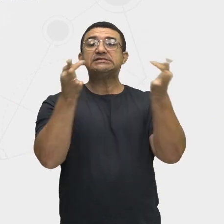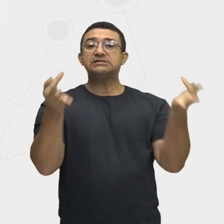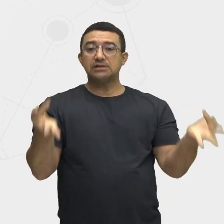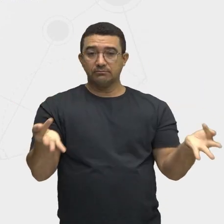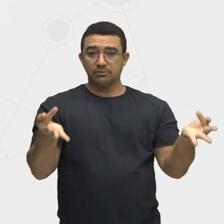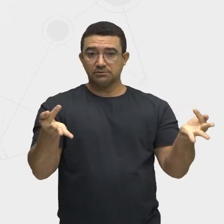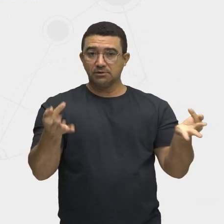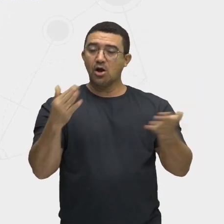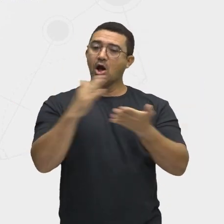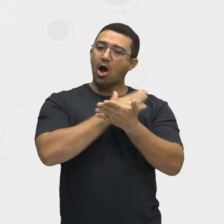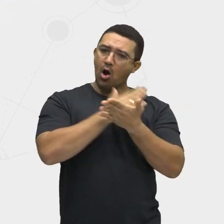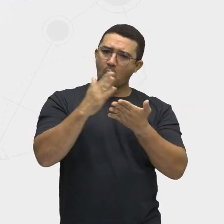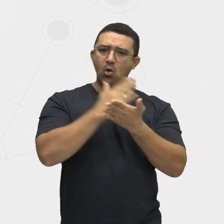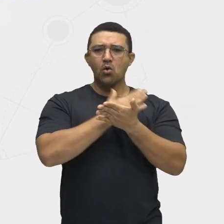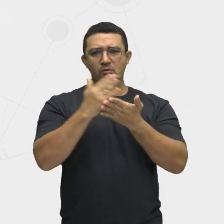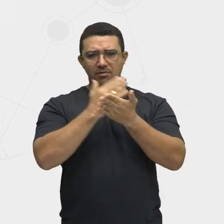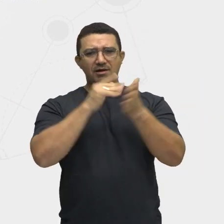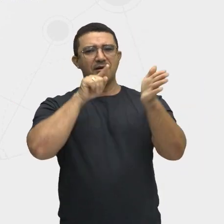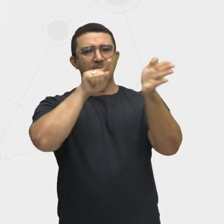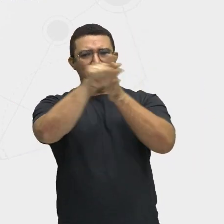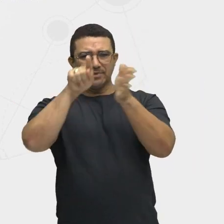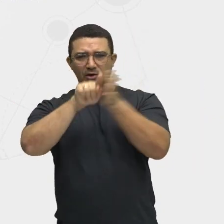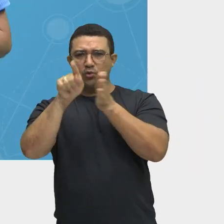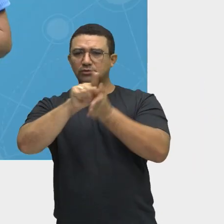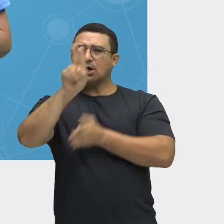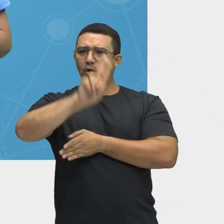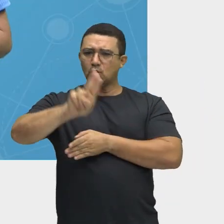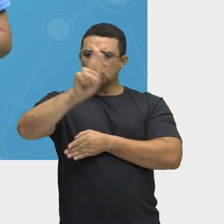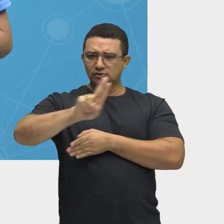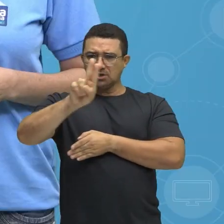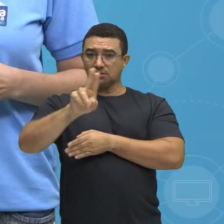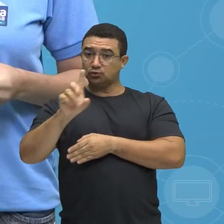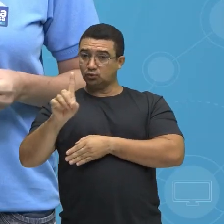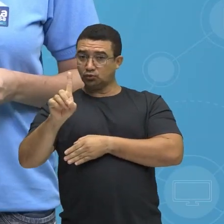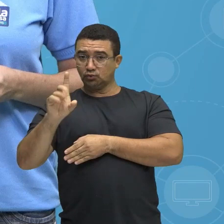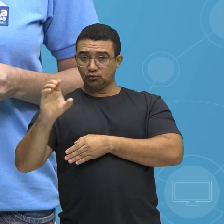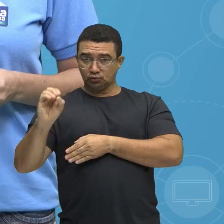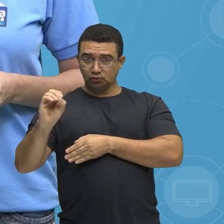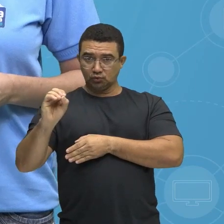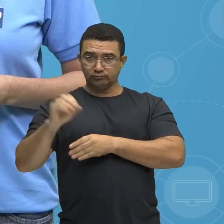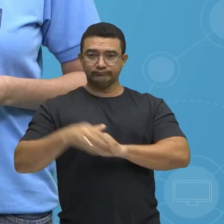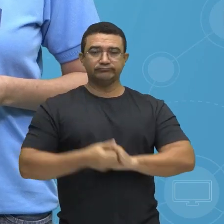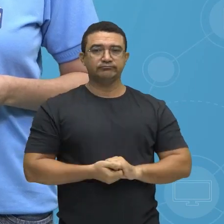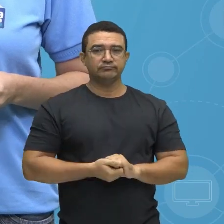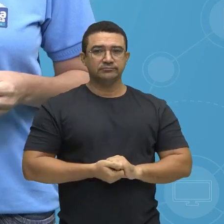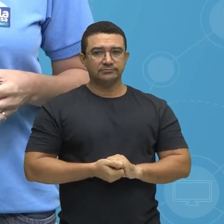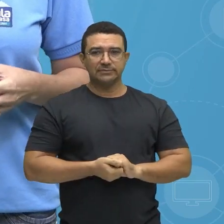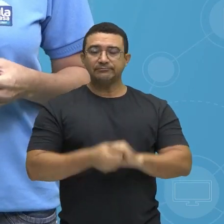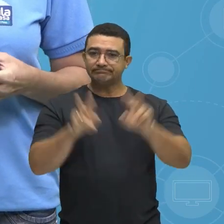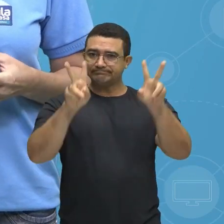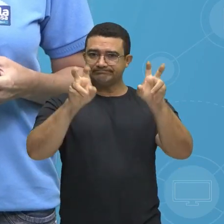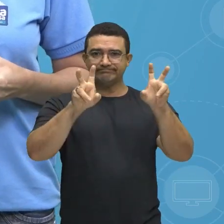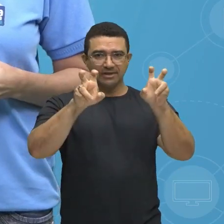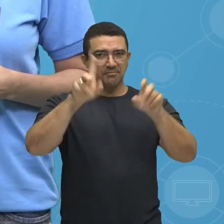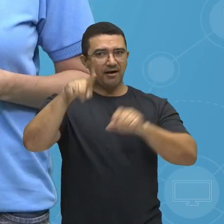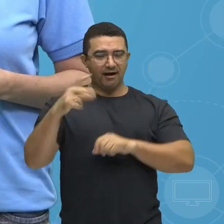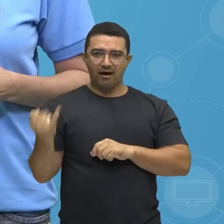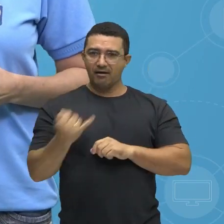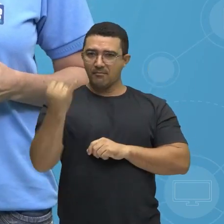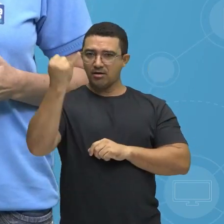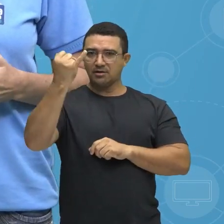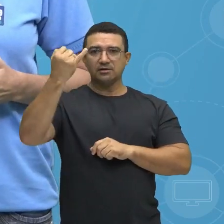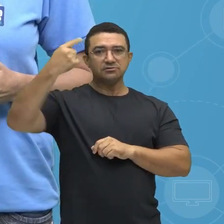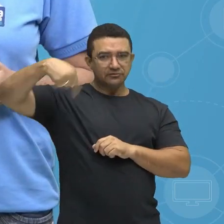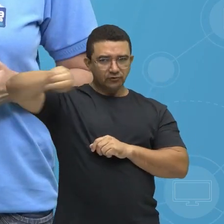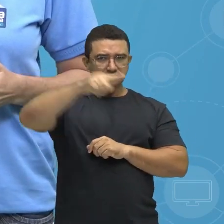with Do. Então, fiquem super atentos, porque esse assunto é muito importante. Vocês vão utilizar bastante